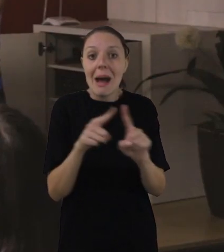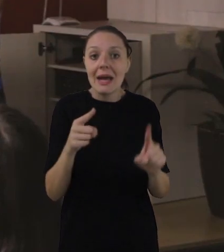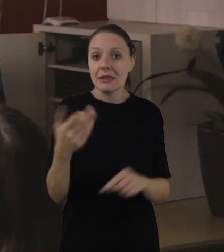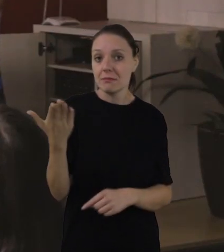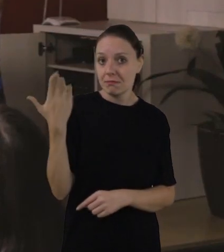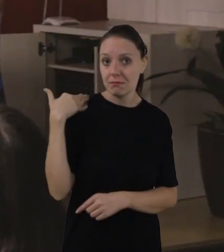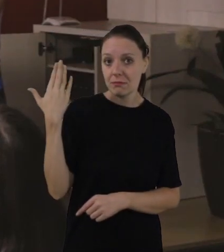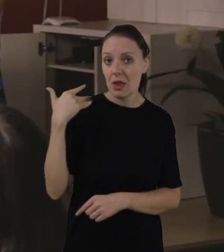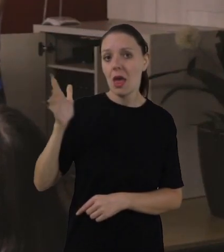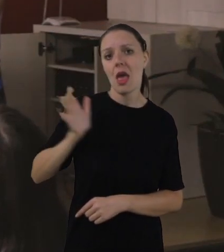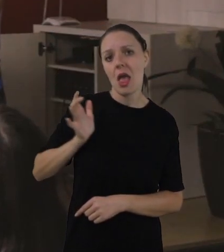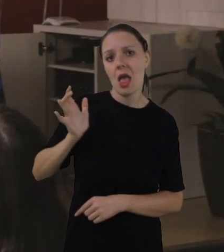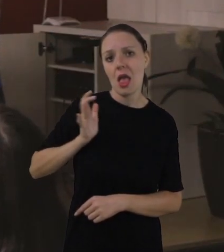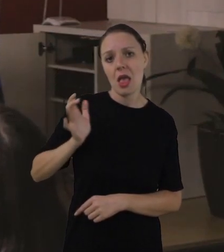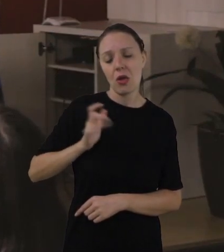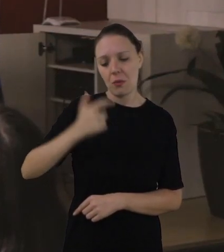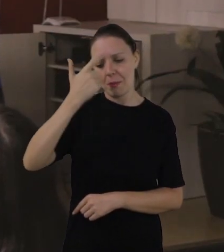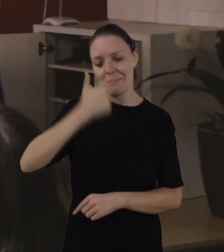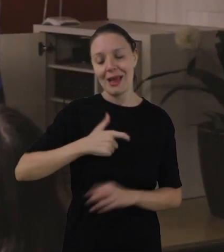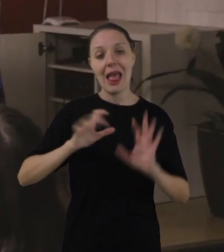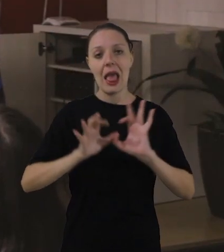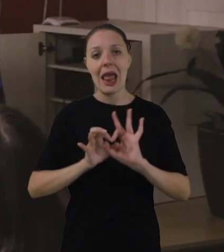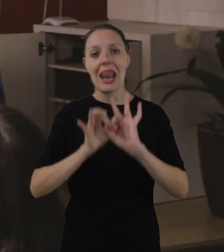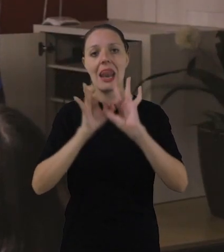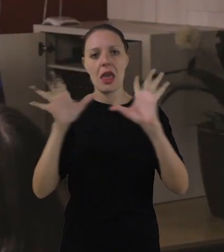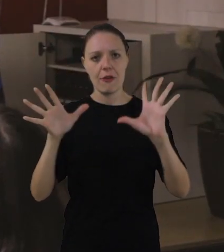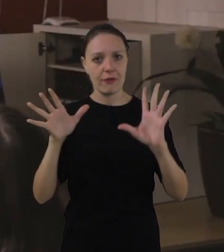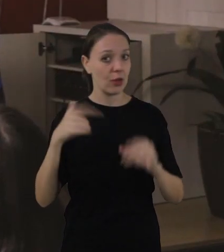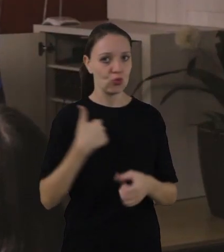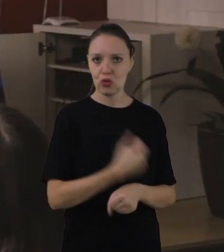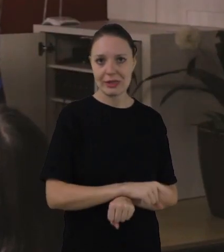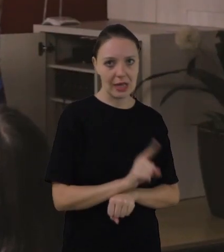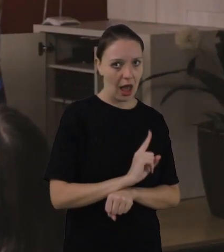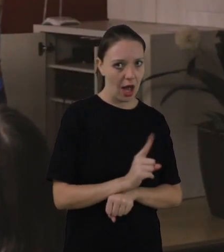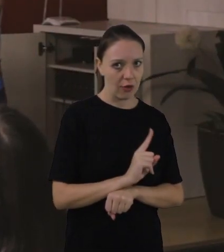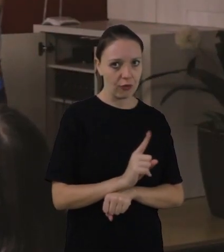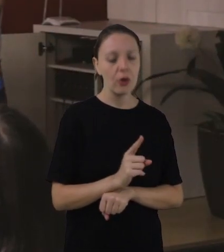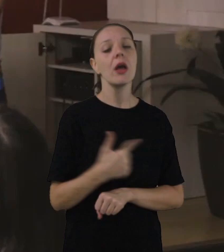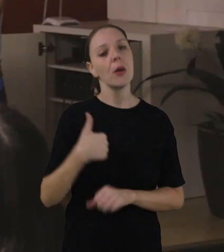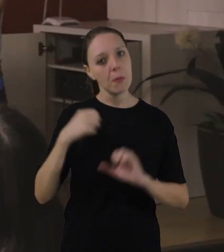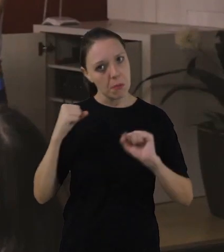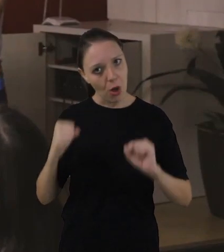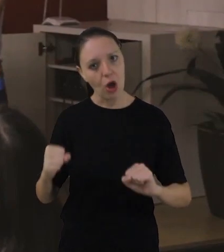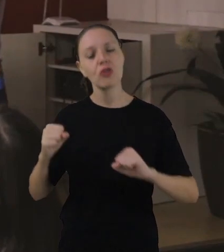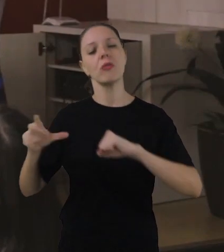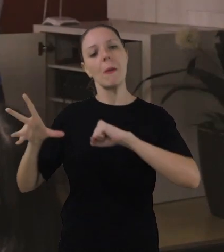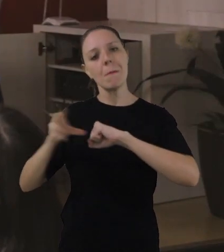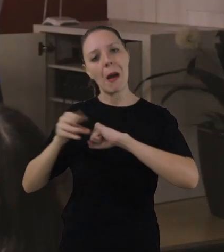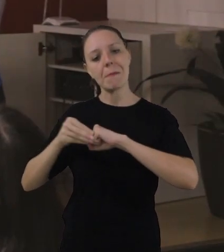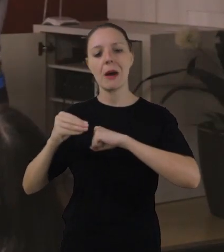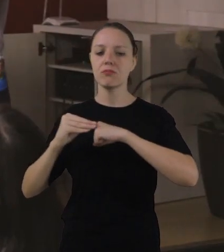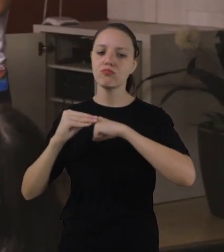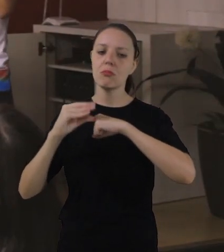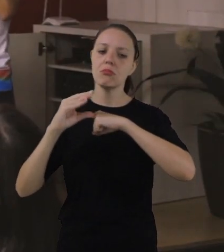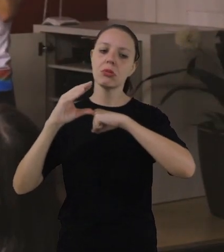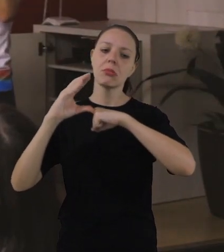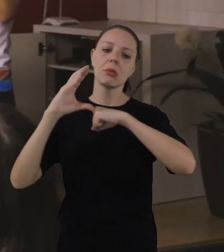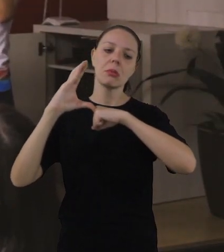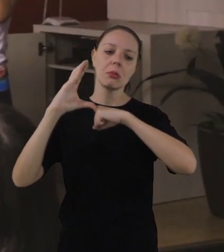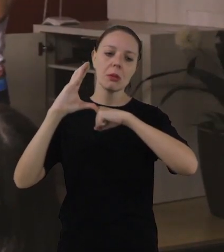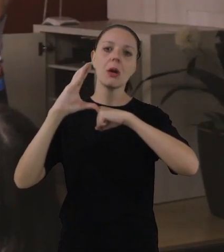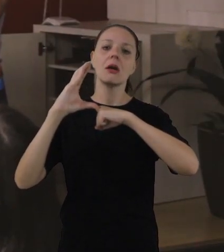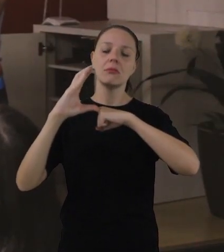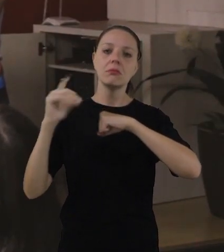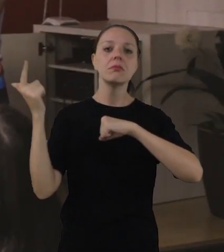daquela época, que o homem livre, aquele que não é o escravo, é aquele que pode adquirir conhecimento. E o conhecimento